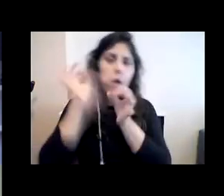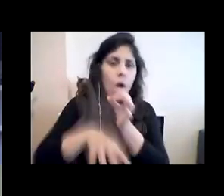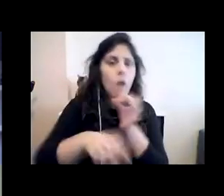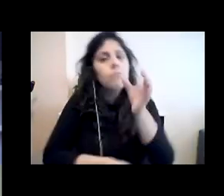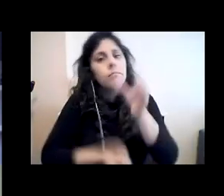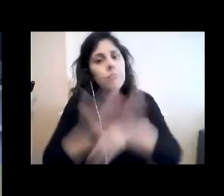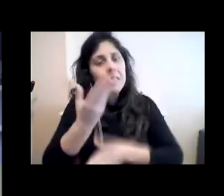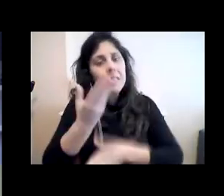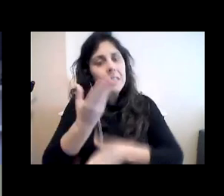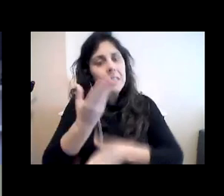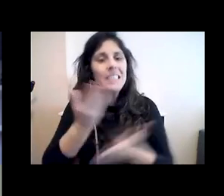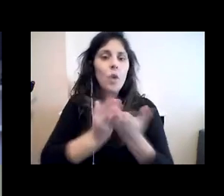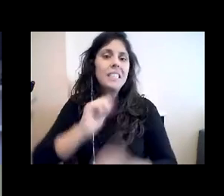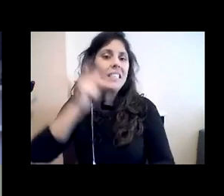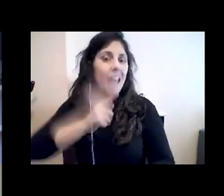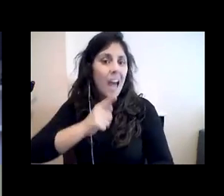Miranda, em Braga,